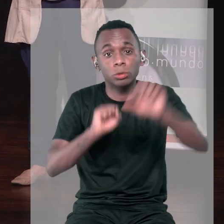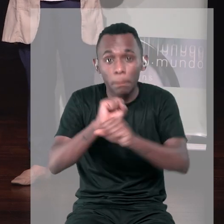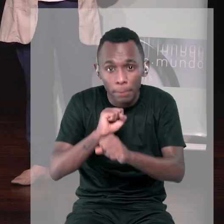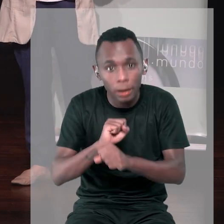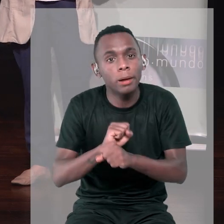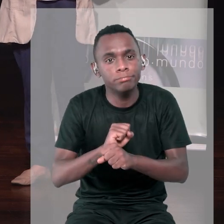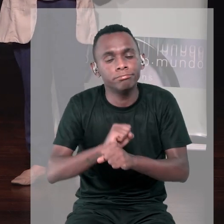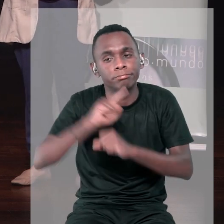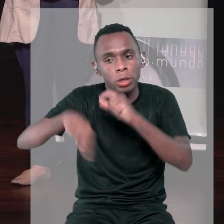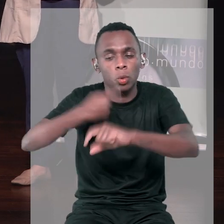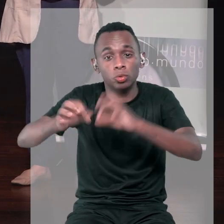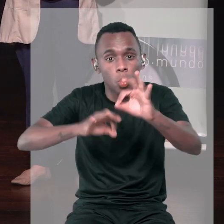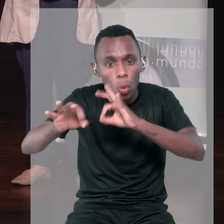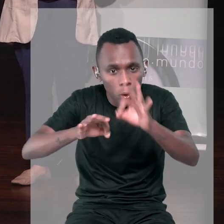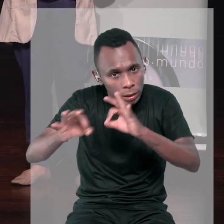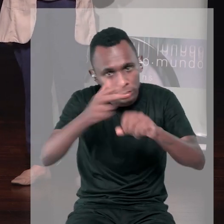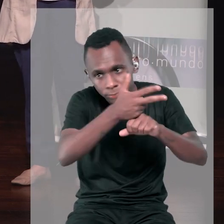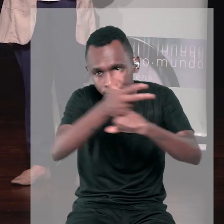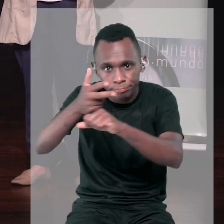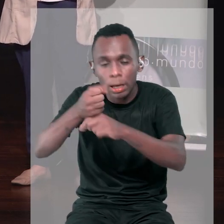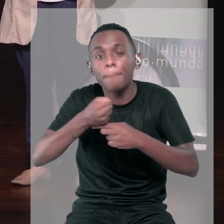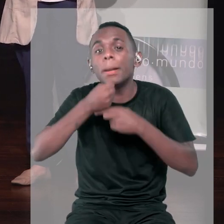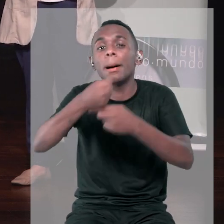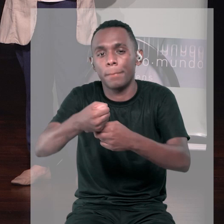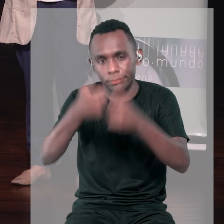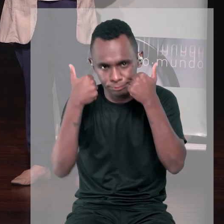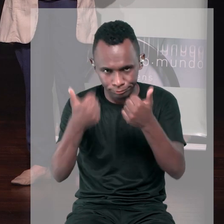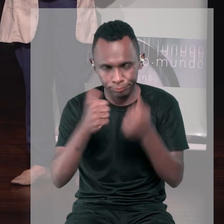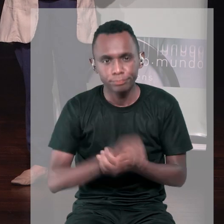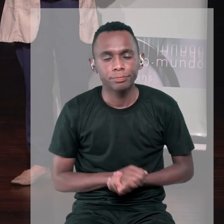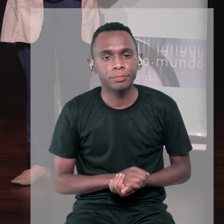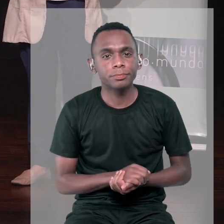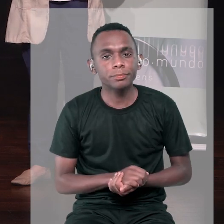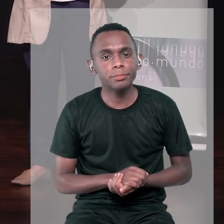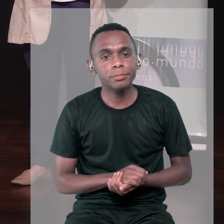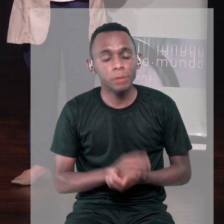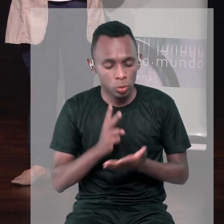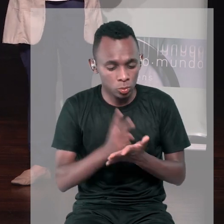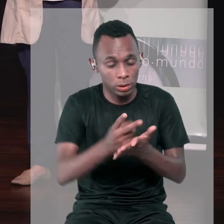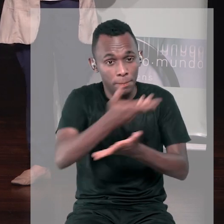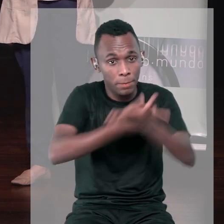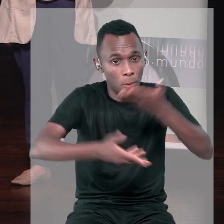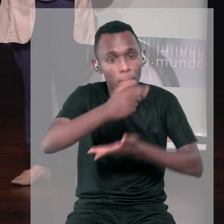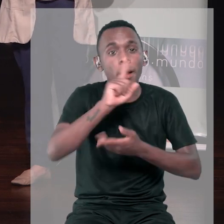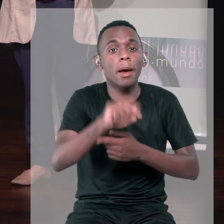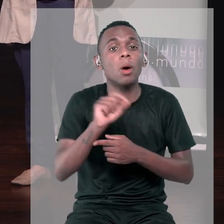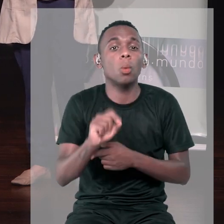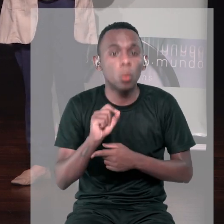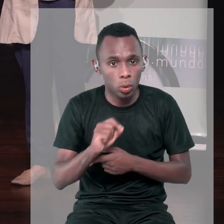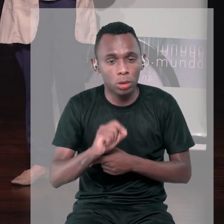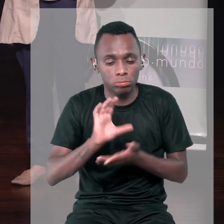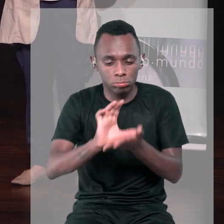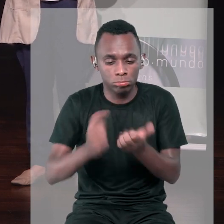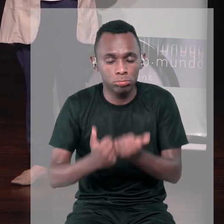a gente direcionar o microfone e a câmera, por favor. O Sempre um Papo é viabilizado através do